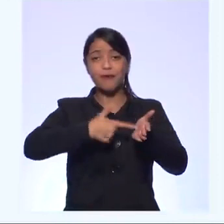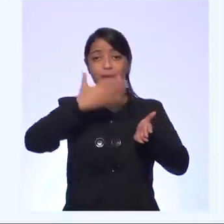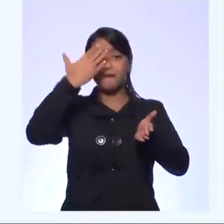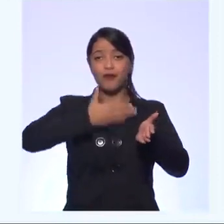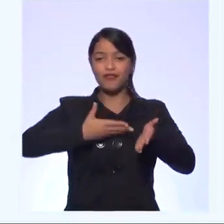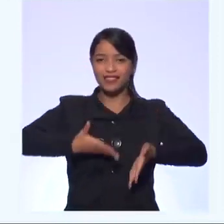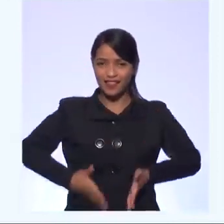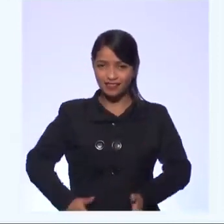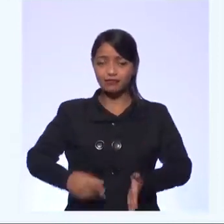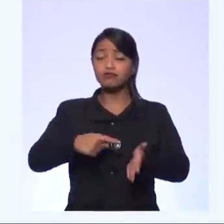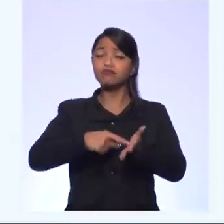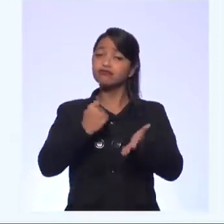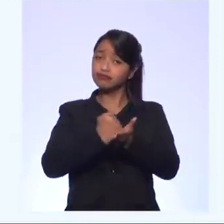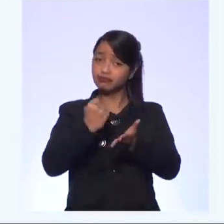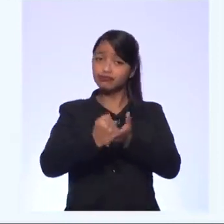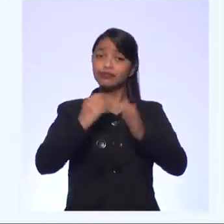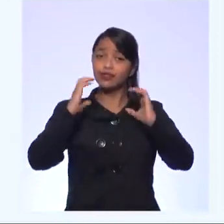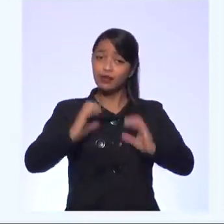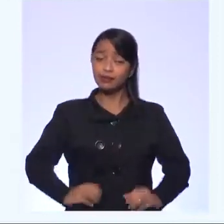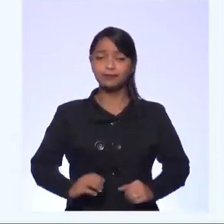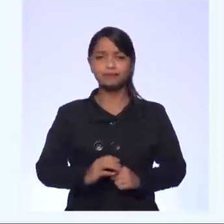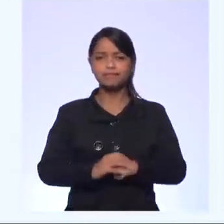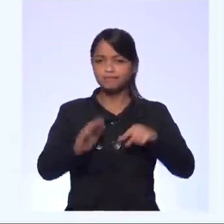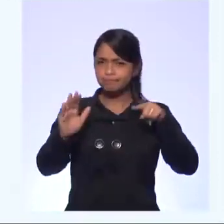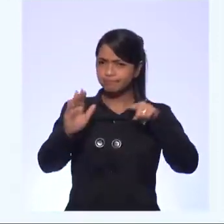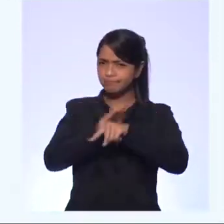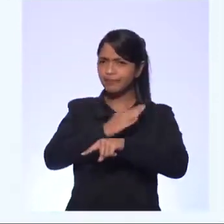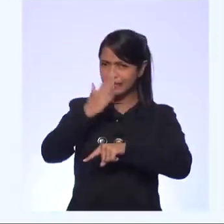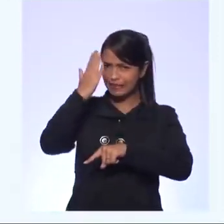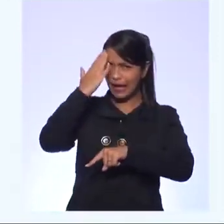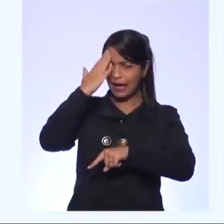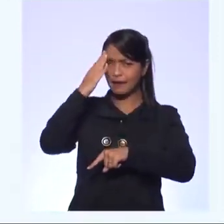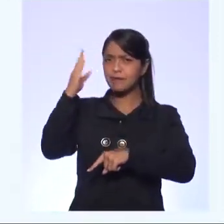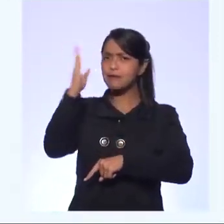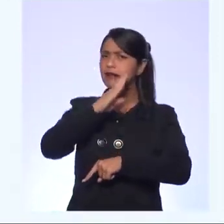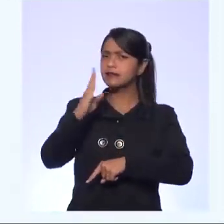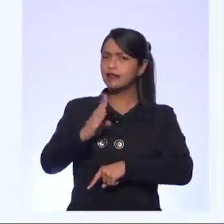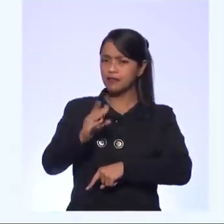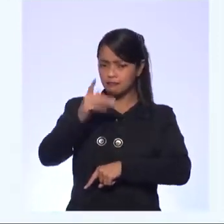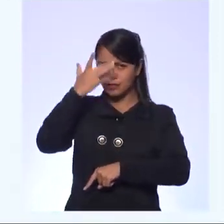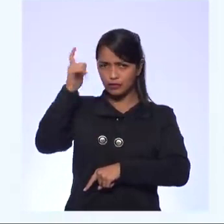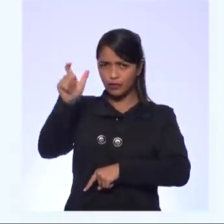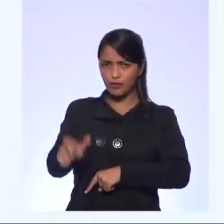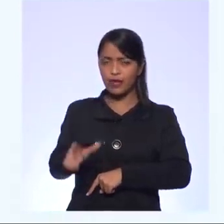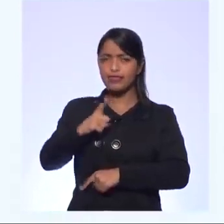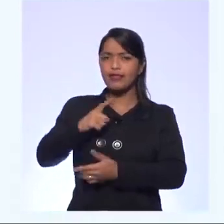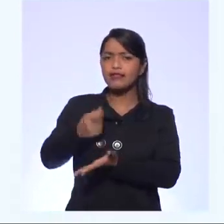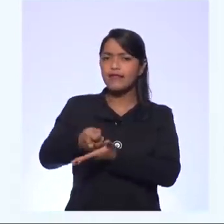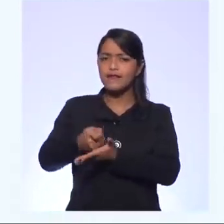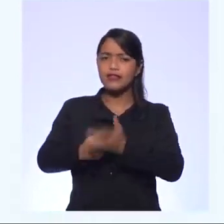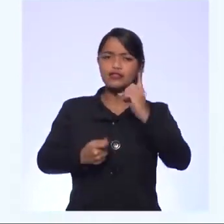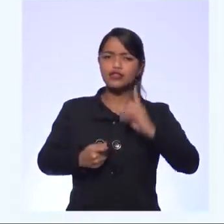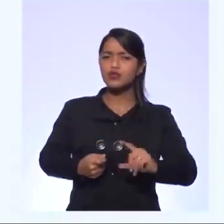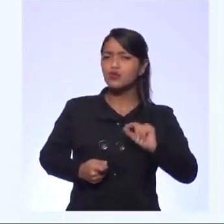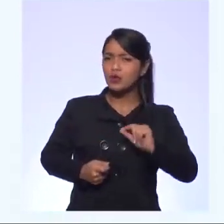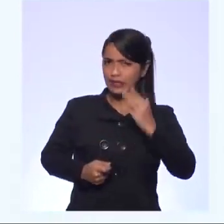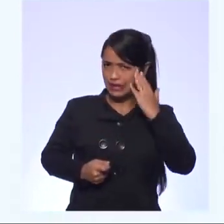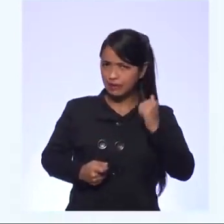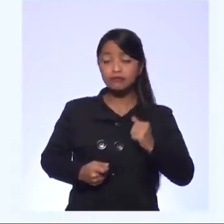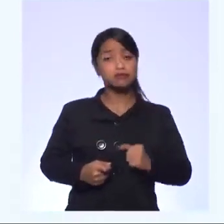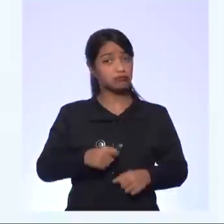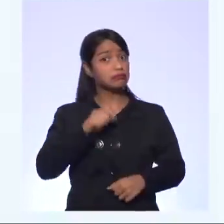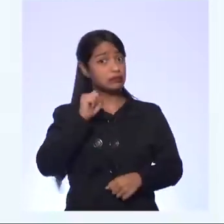sabe quais são os direitos e os deveres de um cidadão brasileiro? Sim, o cidadão tem direito à liberdade de